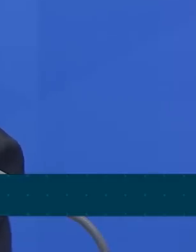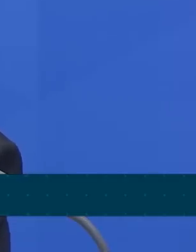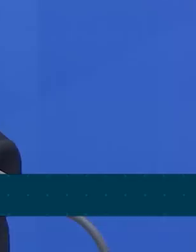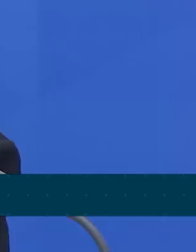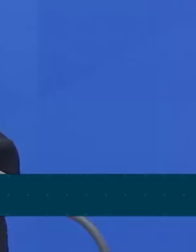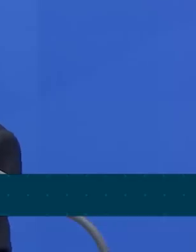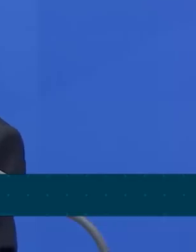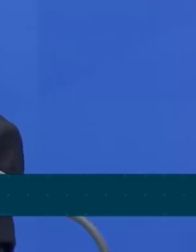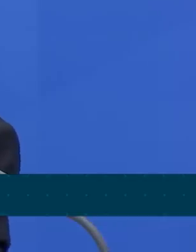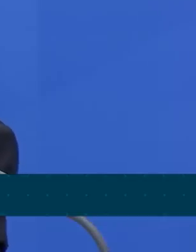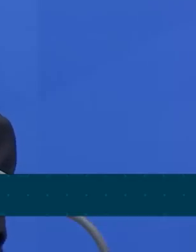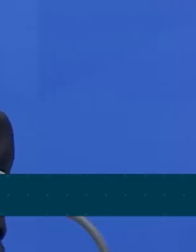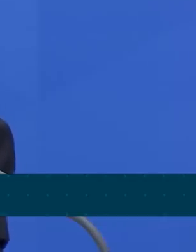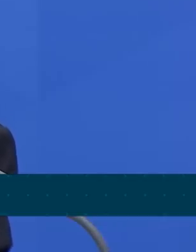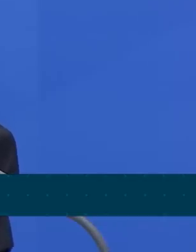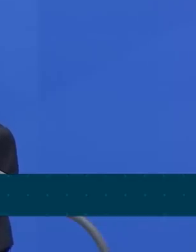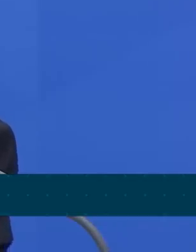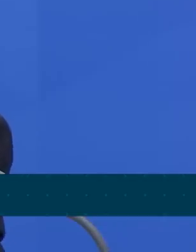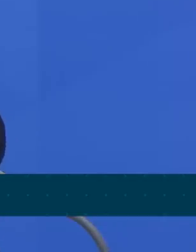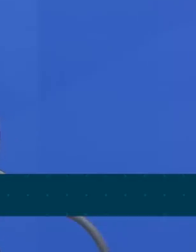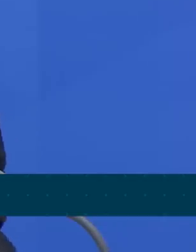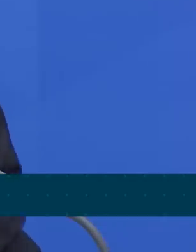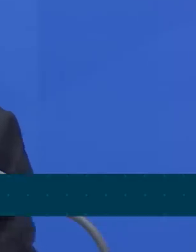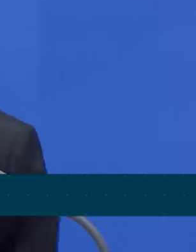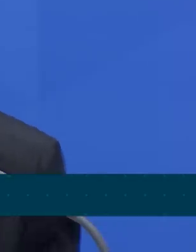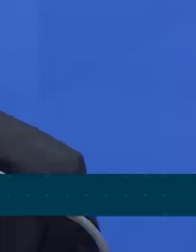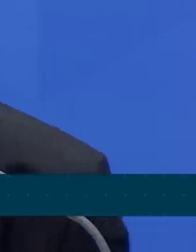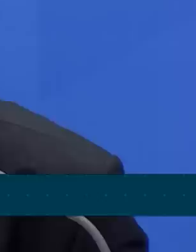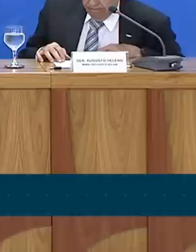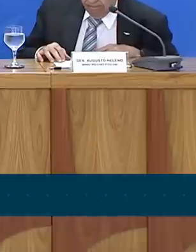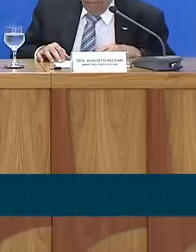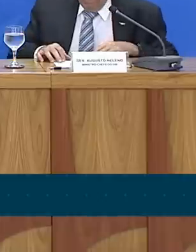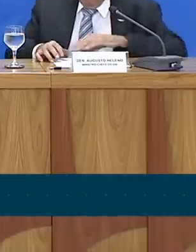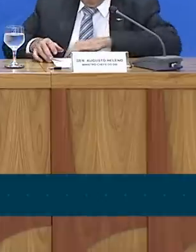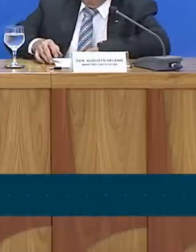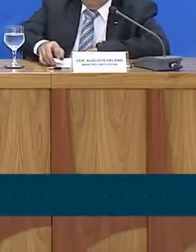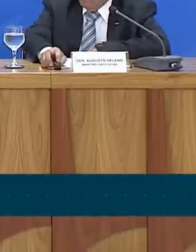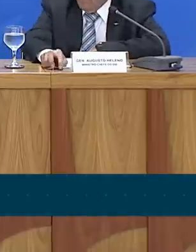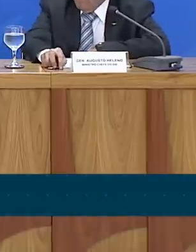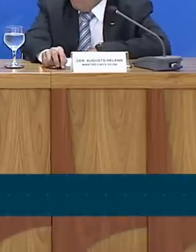valor científico sem valor real obrigado presidente